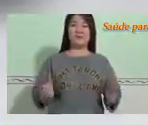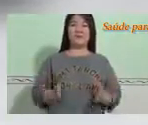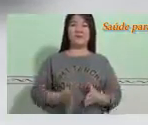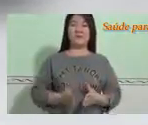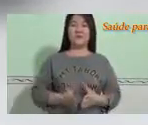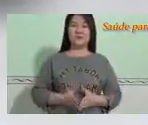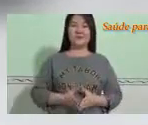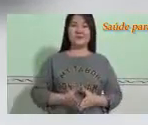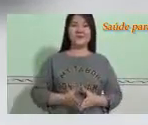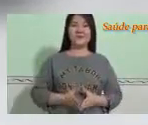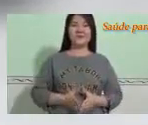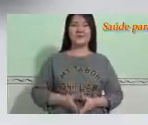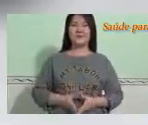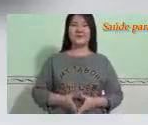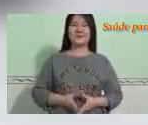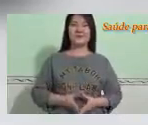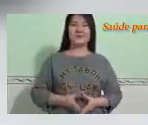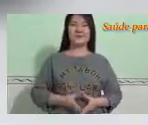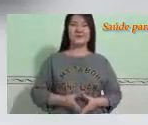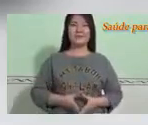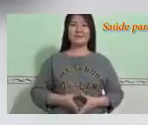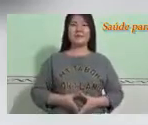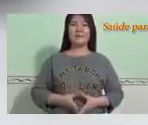de praticantes de atividade física.